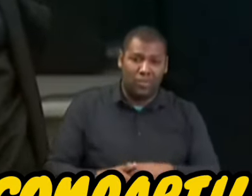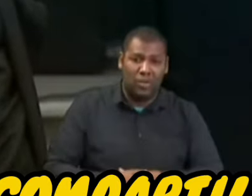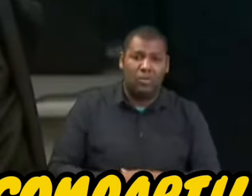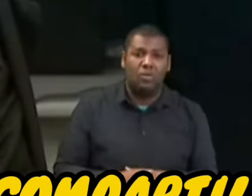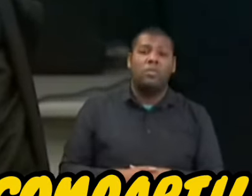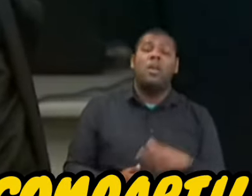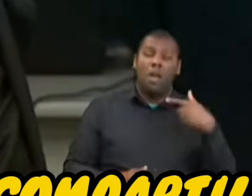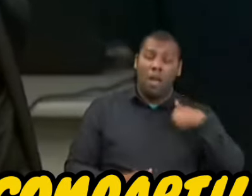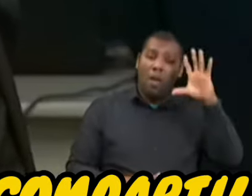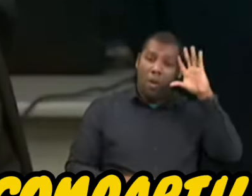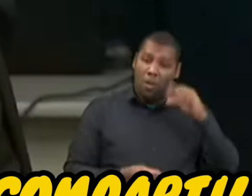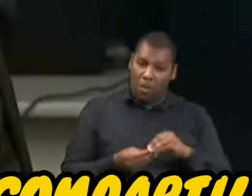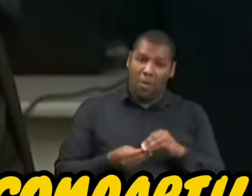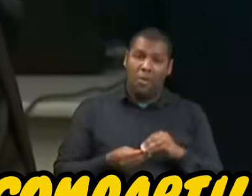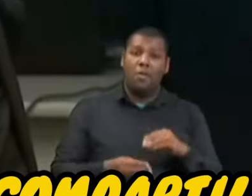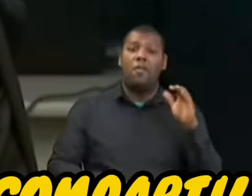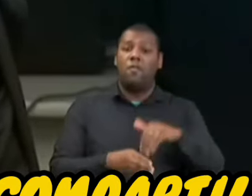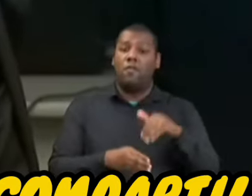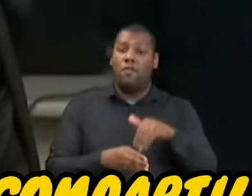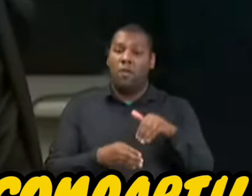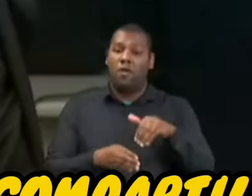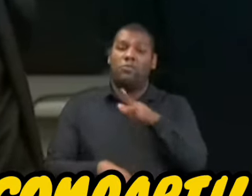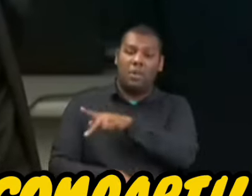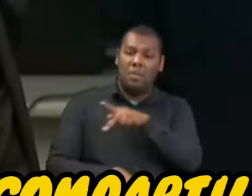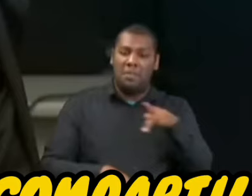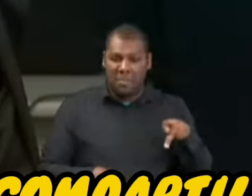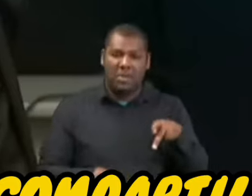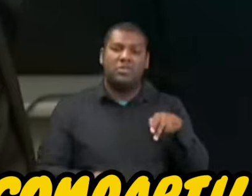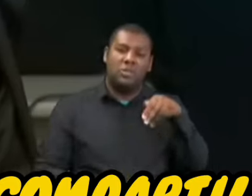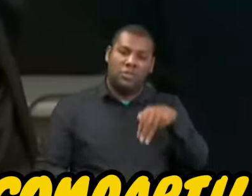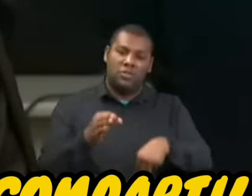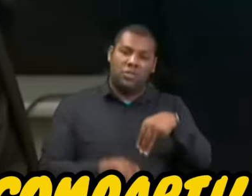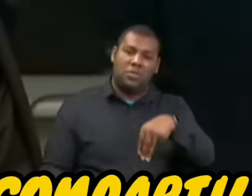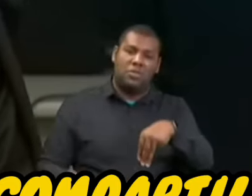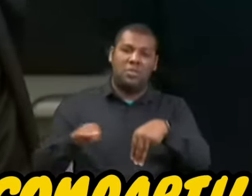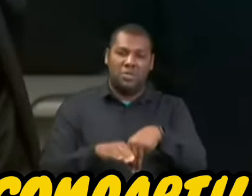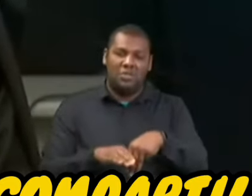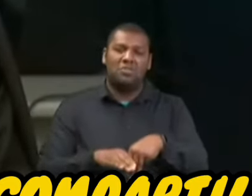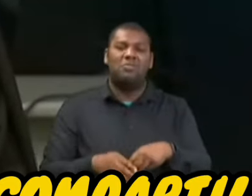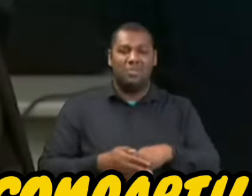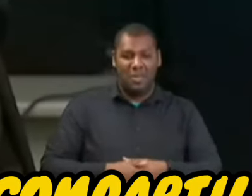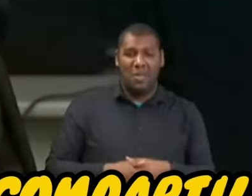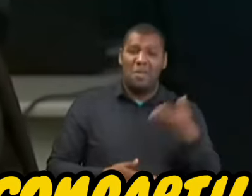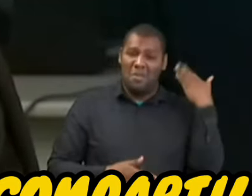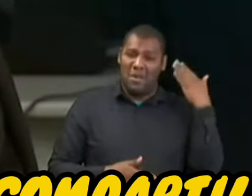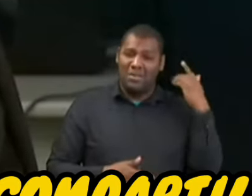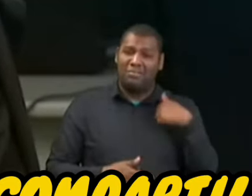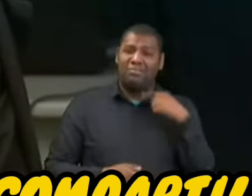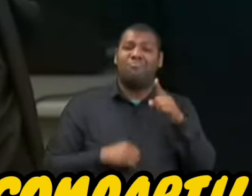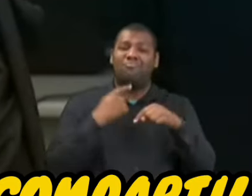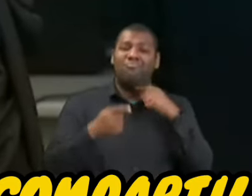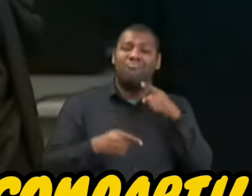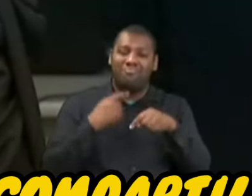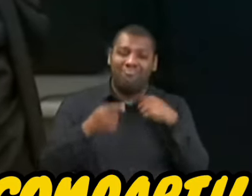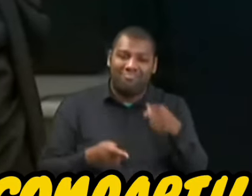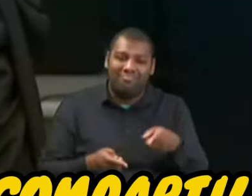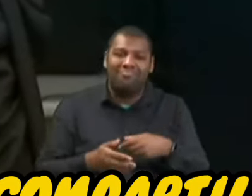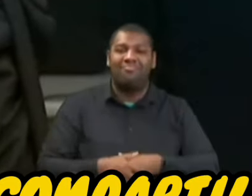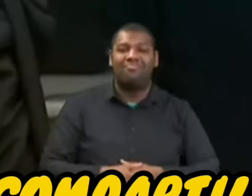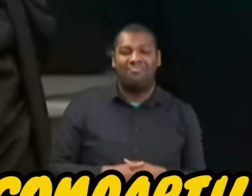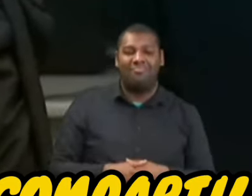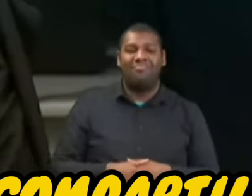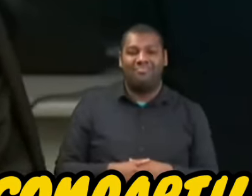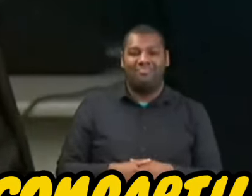eu compreendo bem o voto de Vossa Excelência, porque alimentei essa dúvida durante algum tempo, exatamente em face